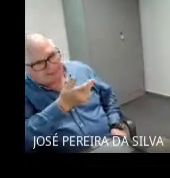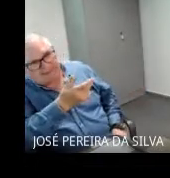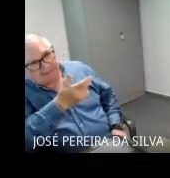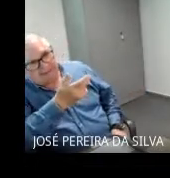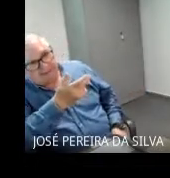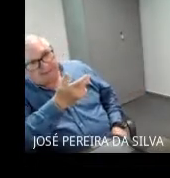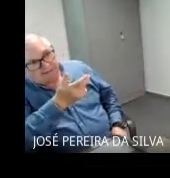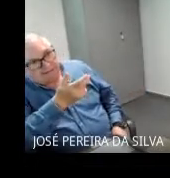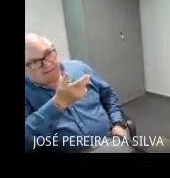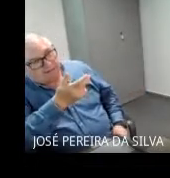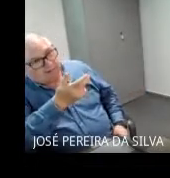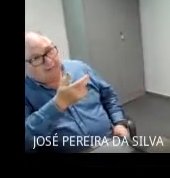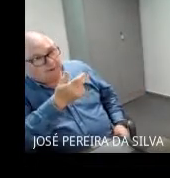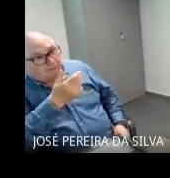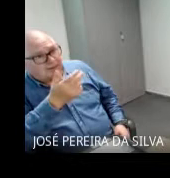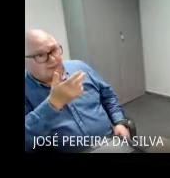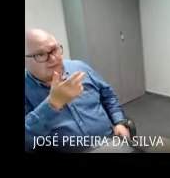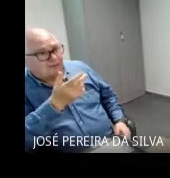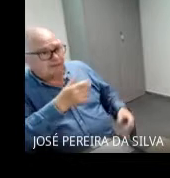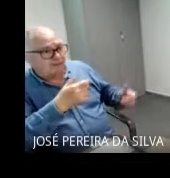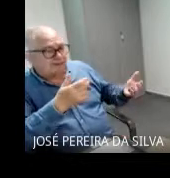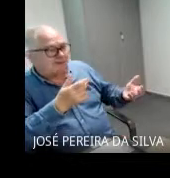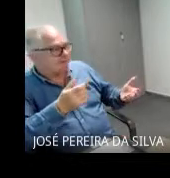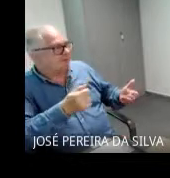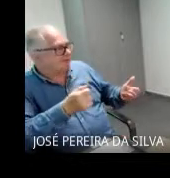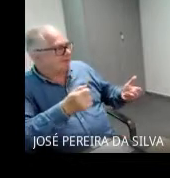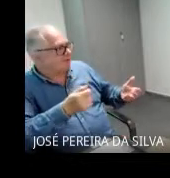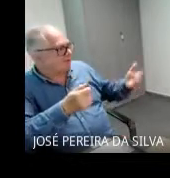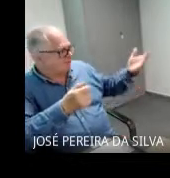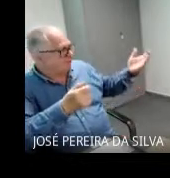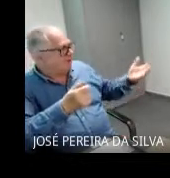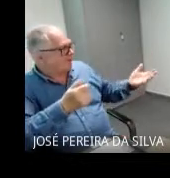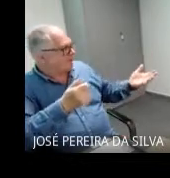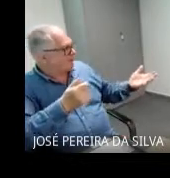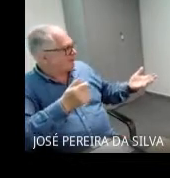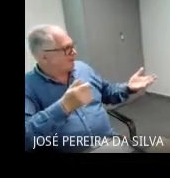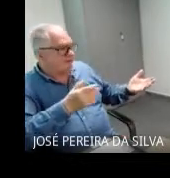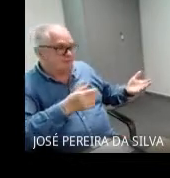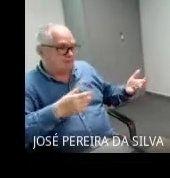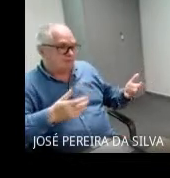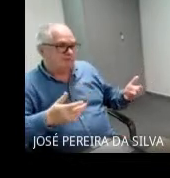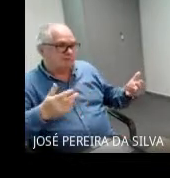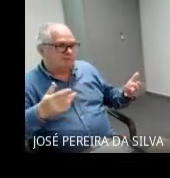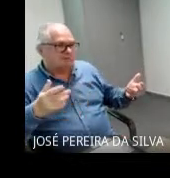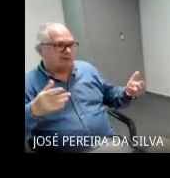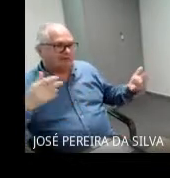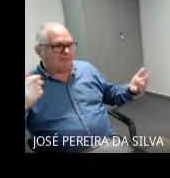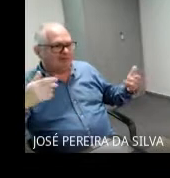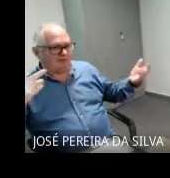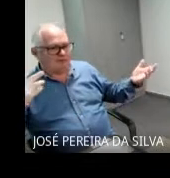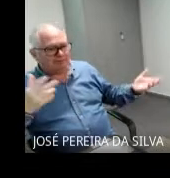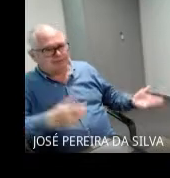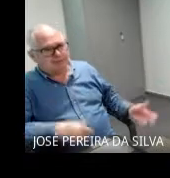achava nada. Ela melhorou bastante, tanto que ela melhorou bastante que depois, quando ela mudou para fora, não veio mais aqui, né? Só que eu não tive, assim, feedback de